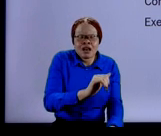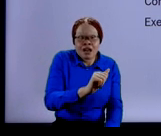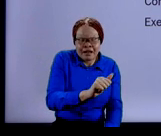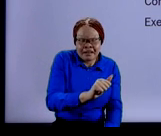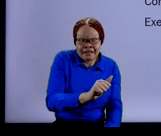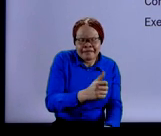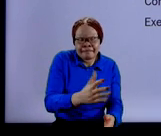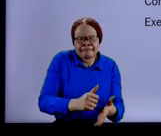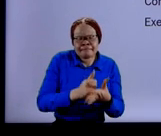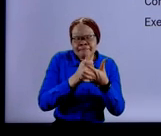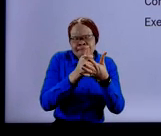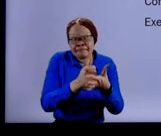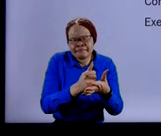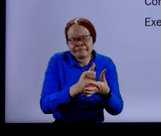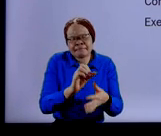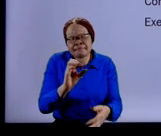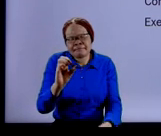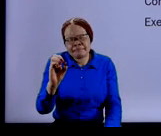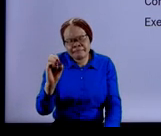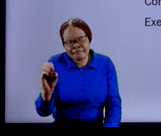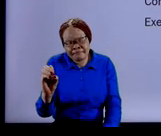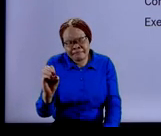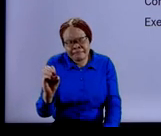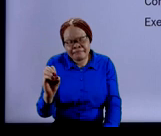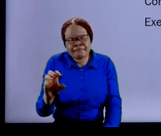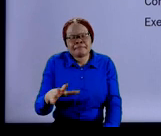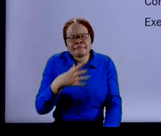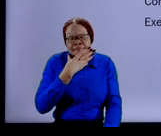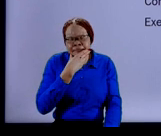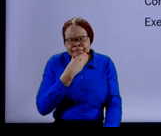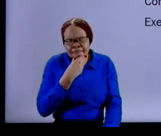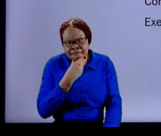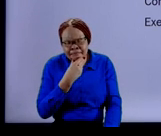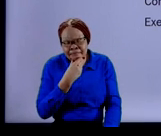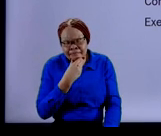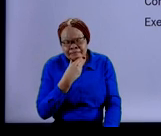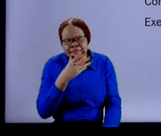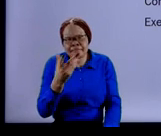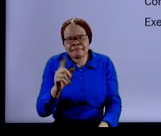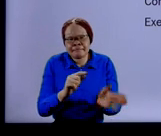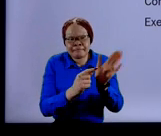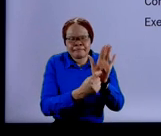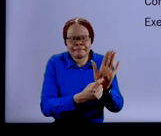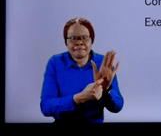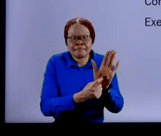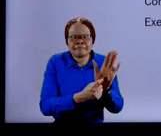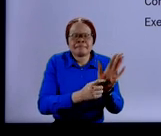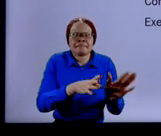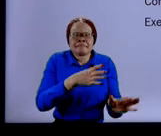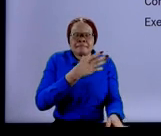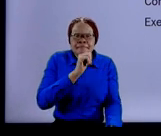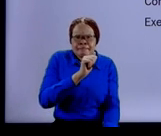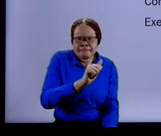shilova e o determinante ou que eu determinante masculino e que está também